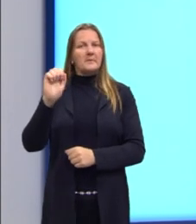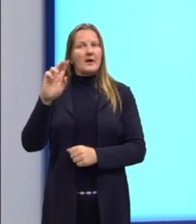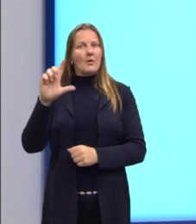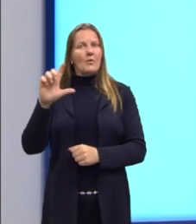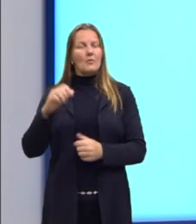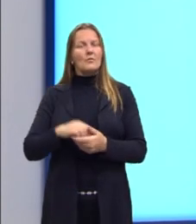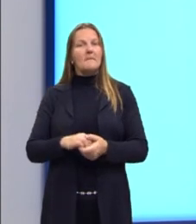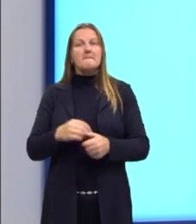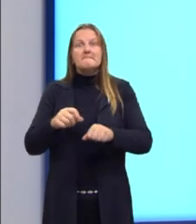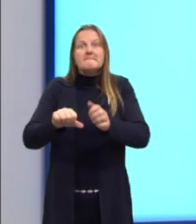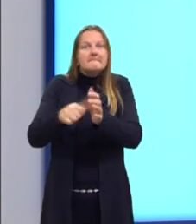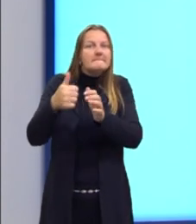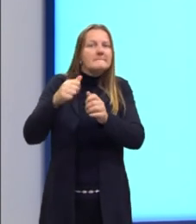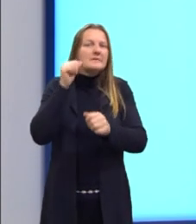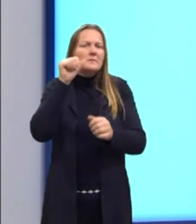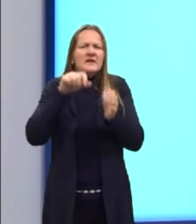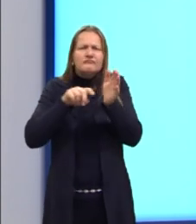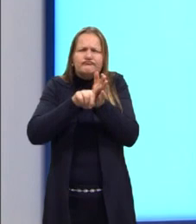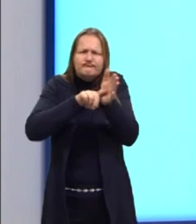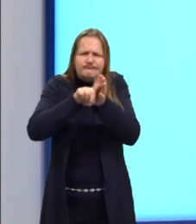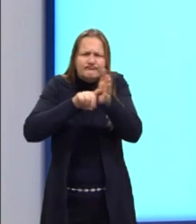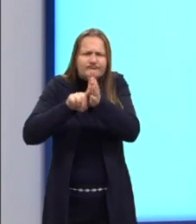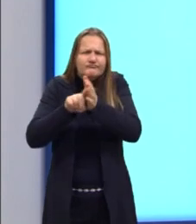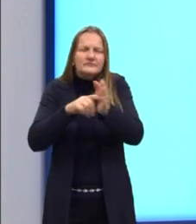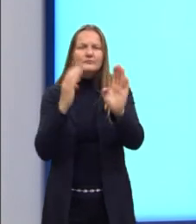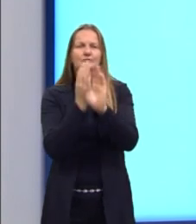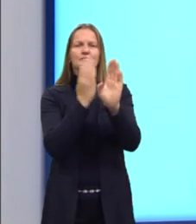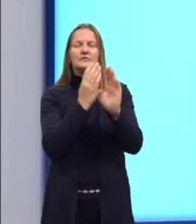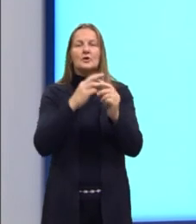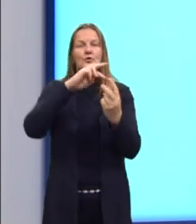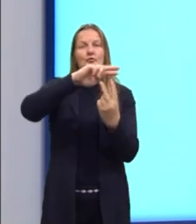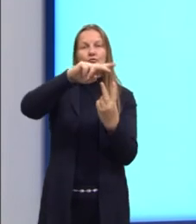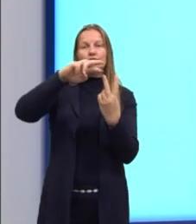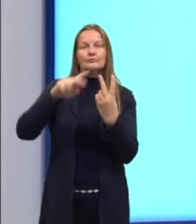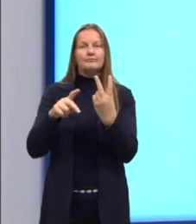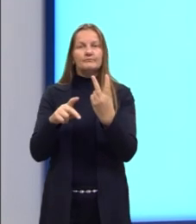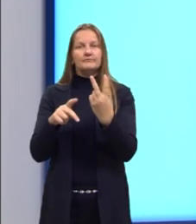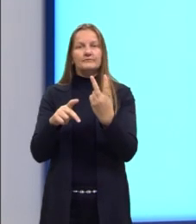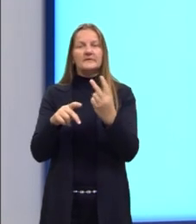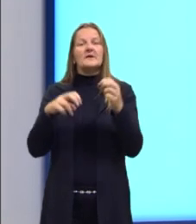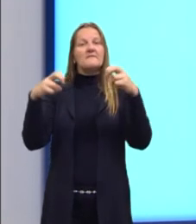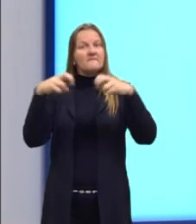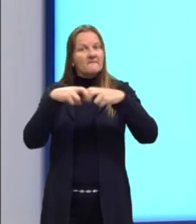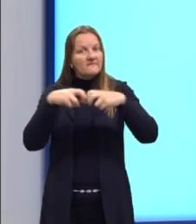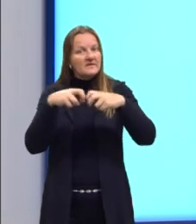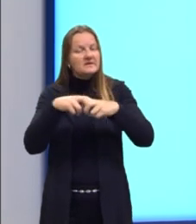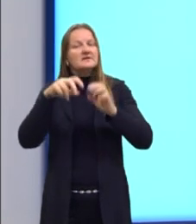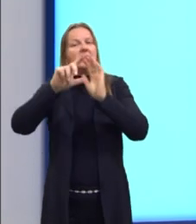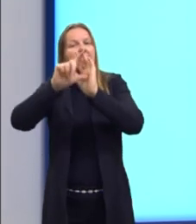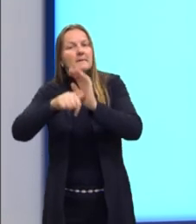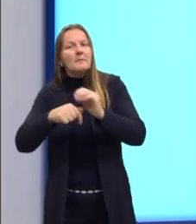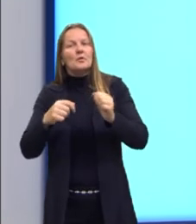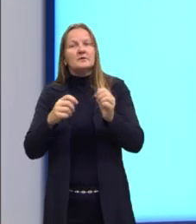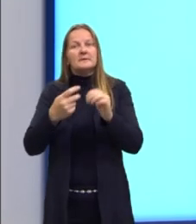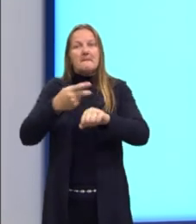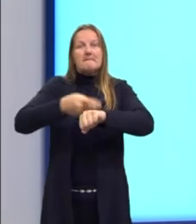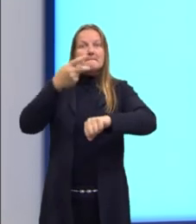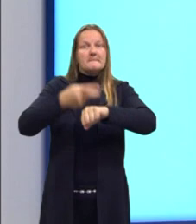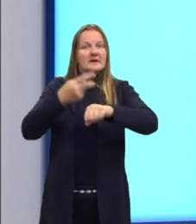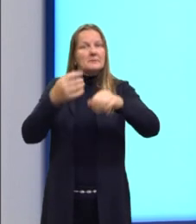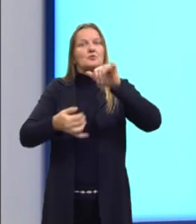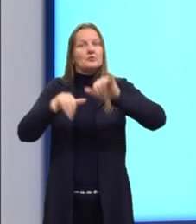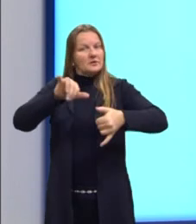mulher que ganhou o Prémio Nobel em duas categorias diferentes ela ganhou o prêmio Nobel de Física e depois ganhou o prêmio Nobel